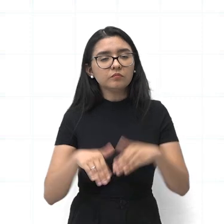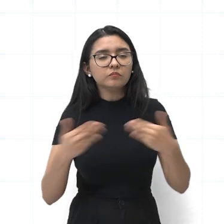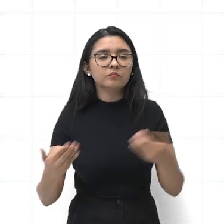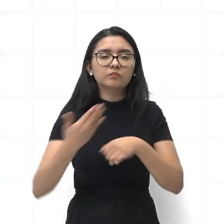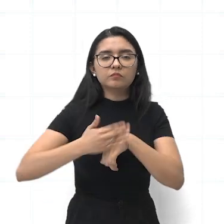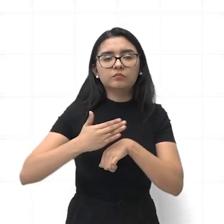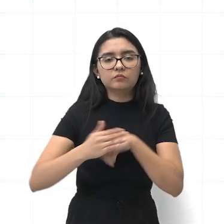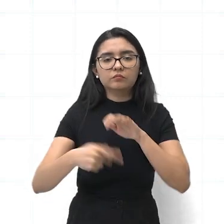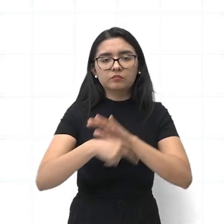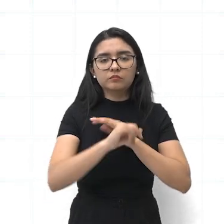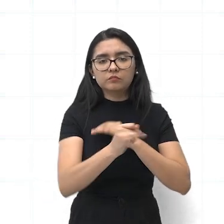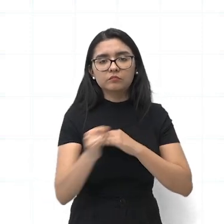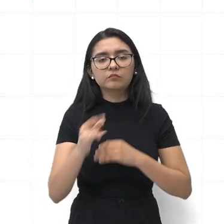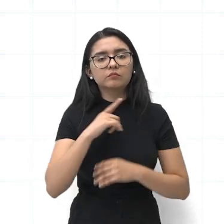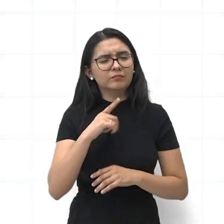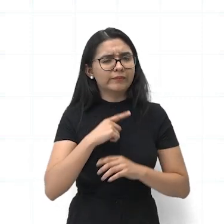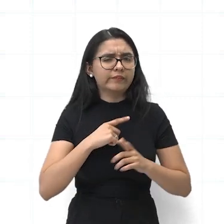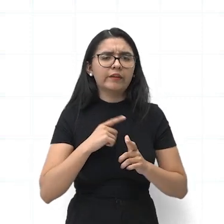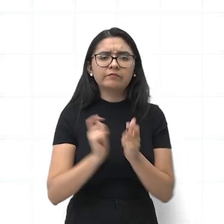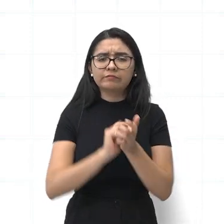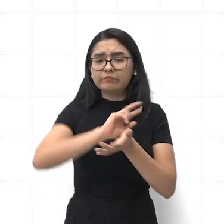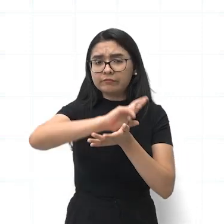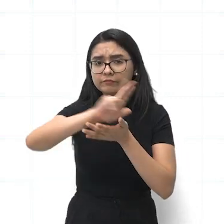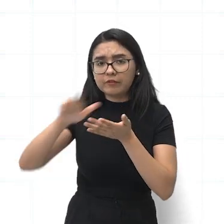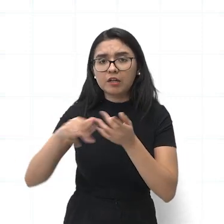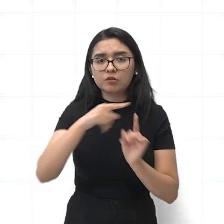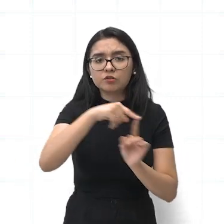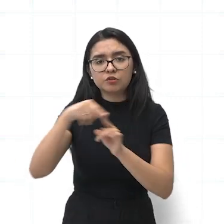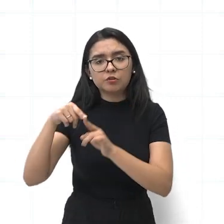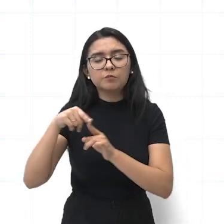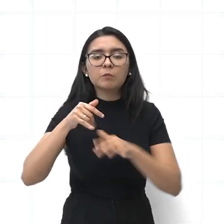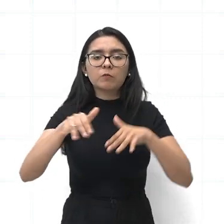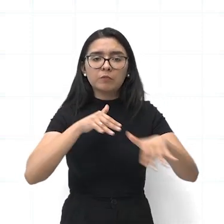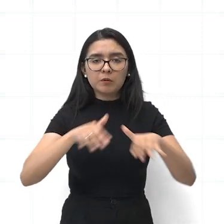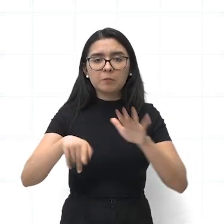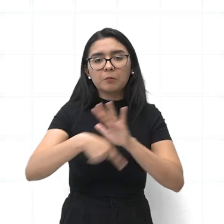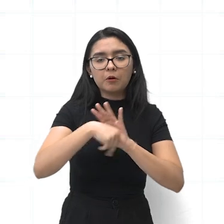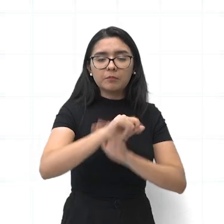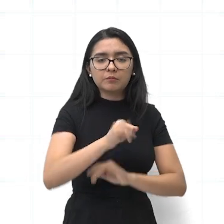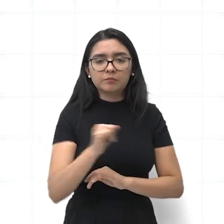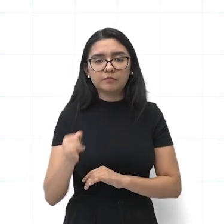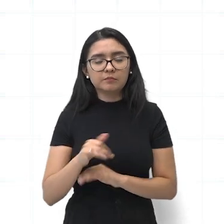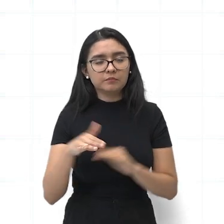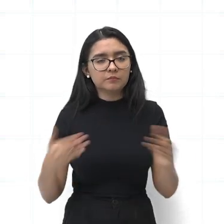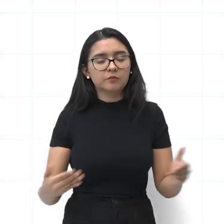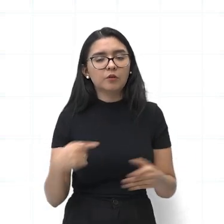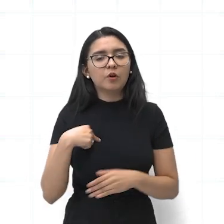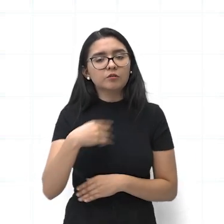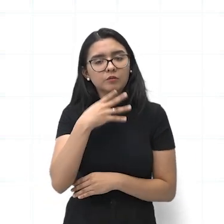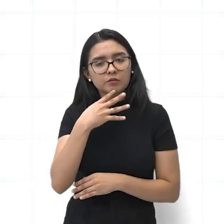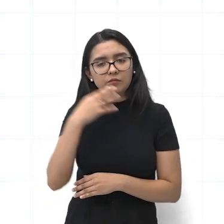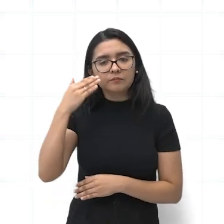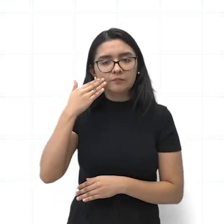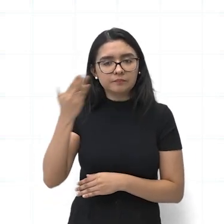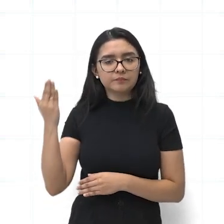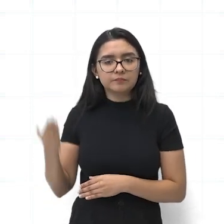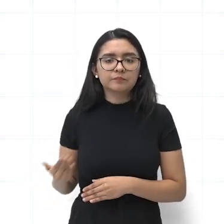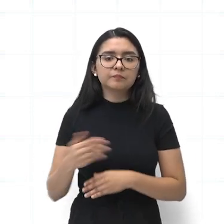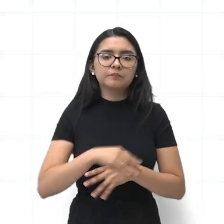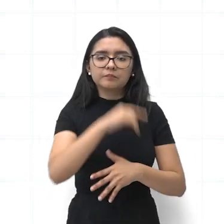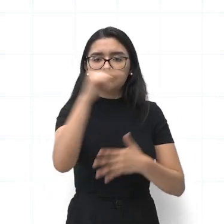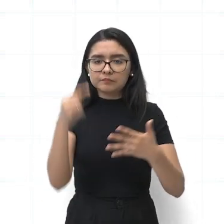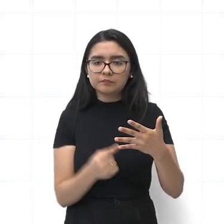na prática do jiu-jitsu nós temos uma gama muito maior de golpes, mas para a gente familiarizar aí com alguns, olha, a gente vai ter a queda,